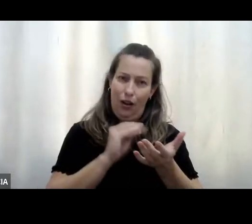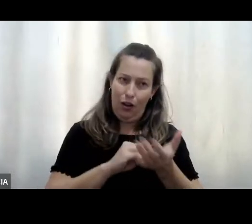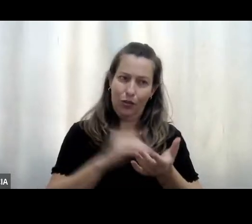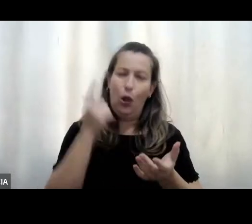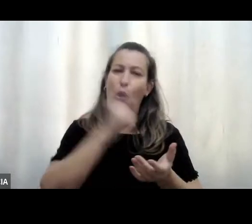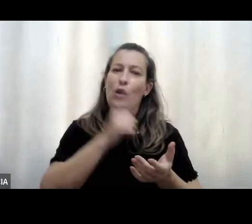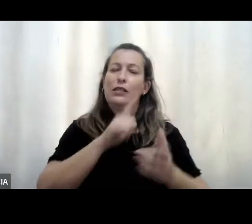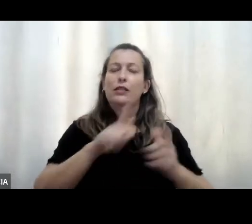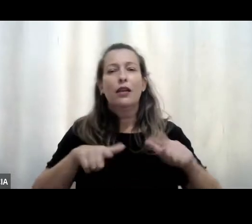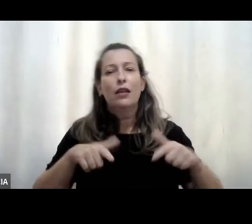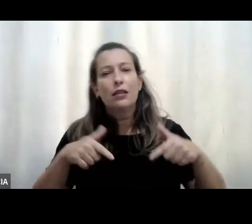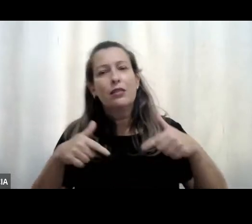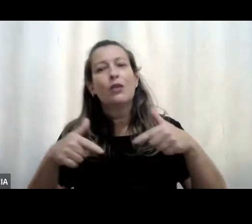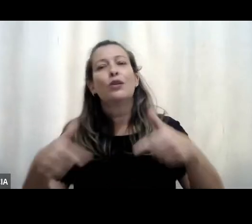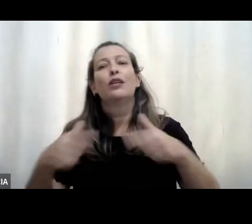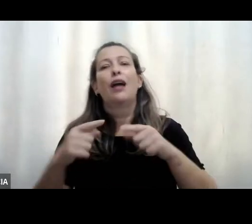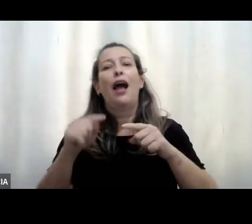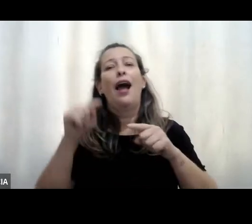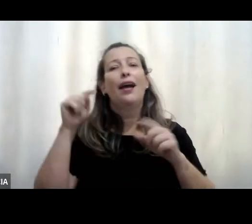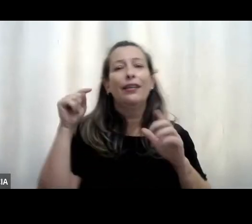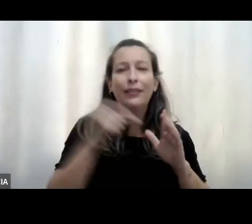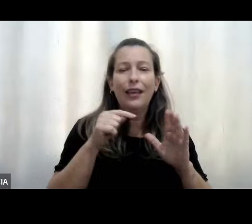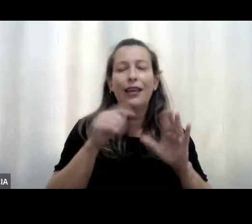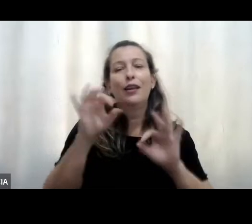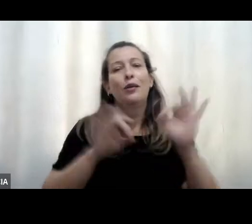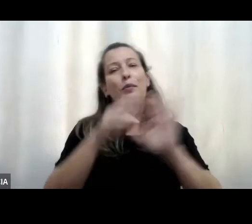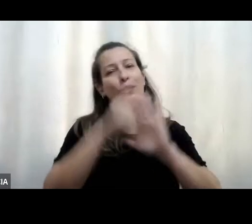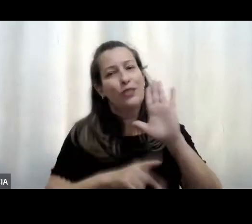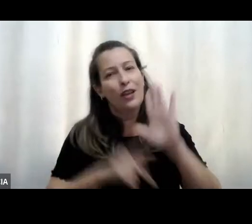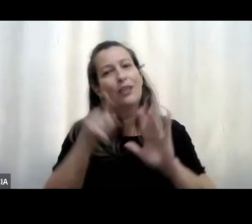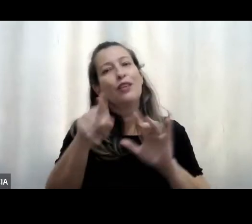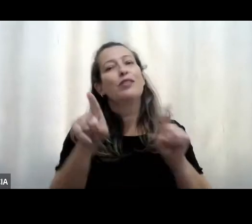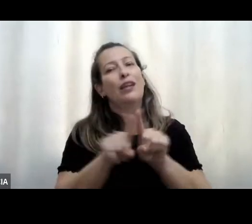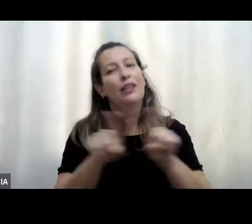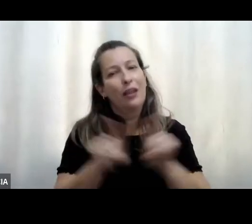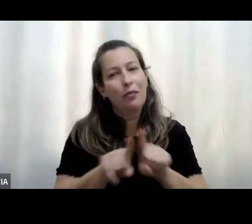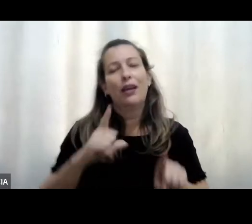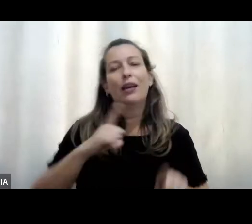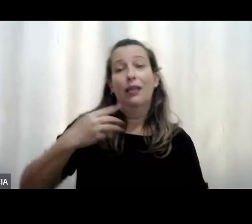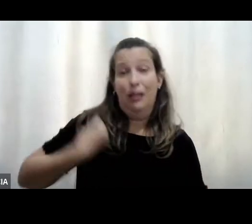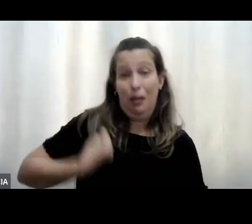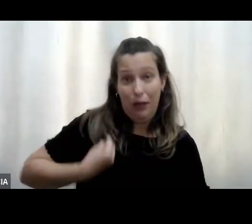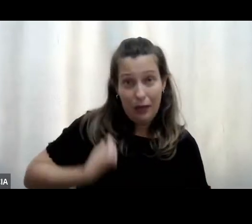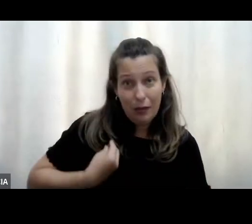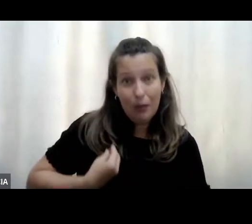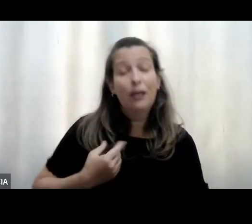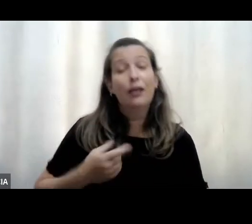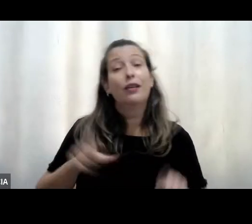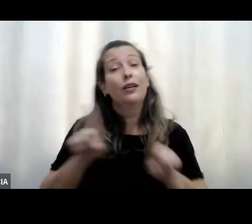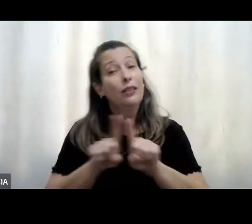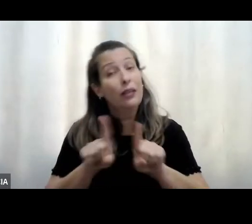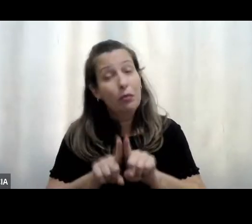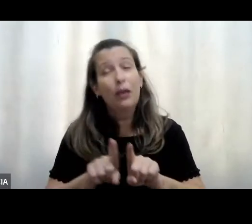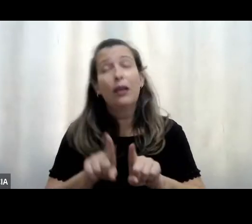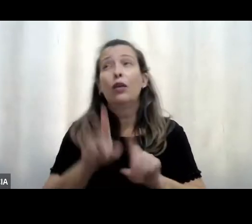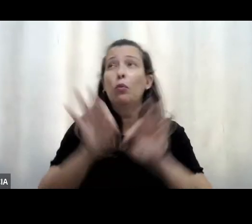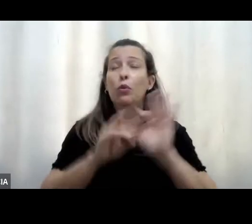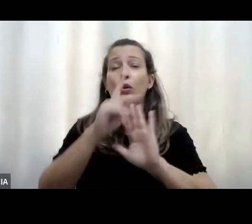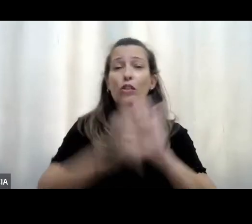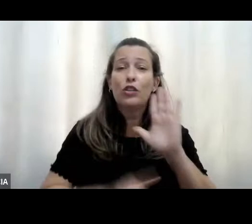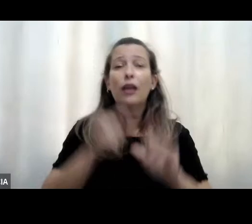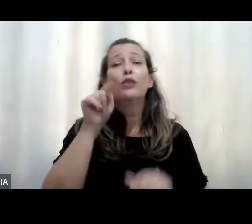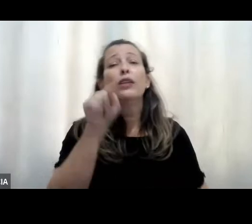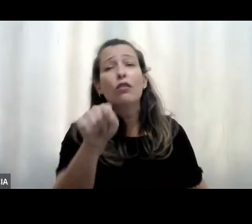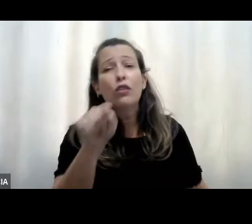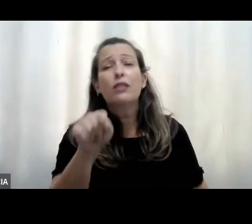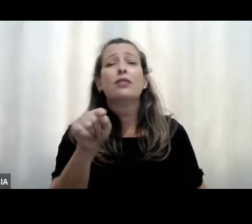executar aquele projeto que você também estava participando, né? Aquele projeto, inclusive, que você...